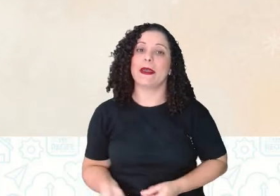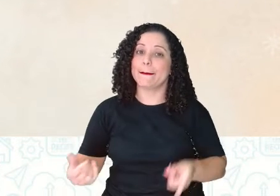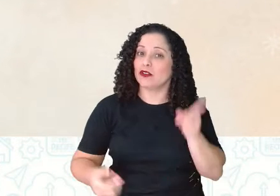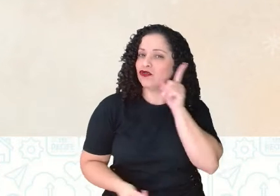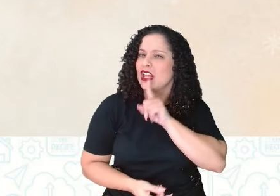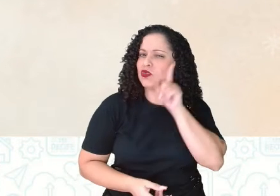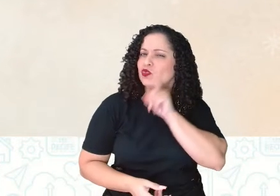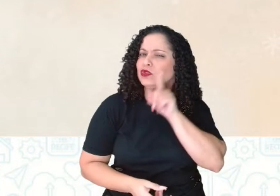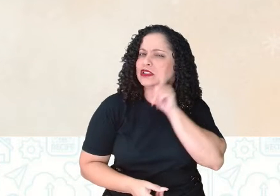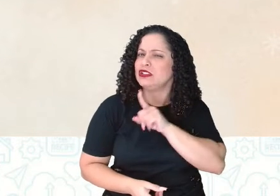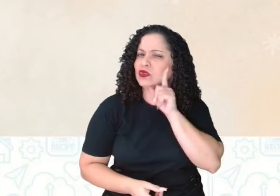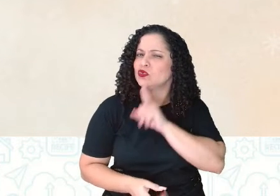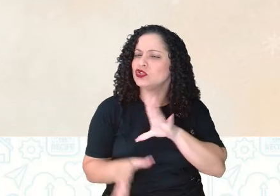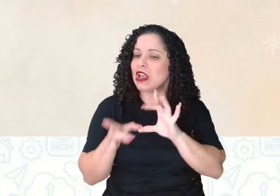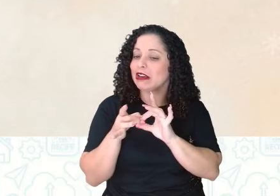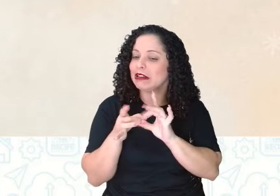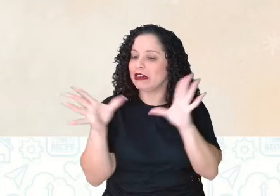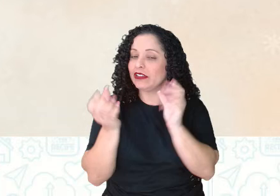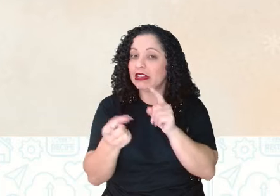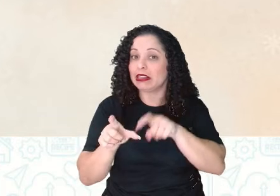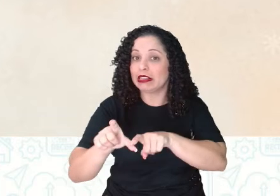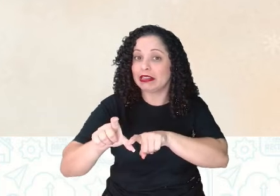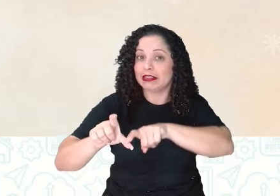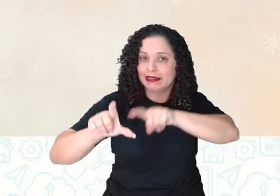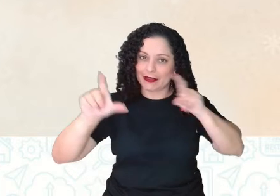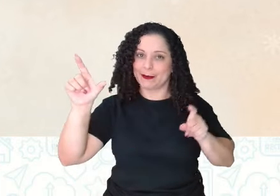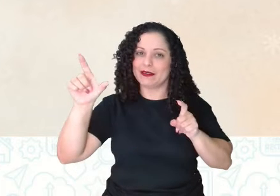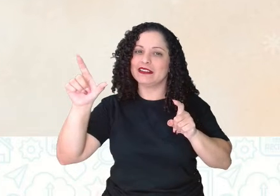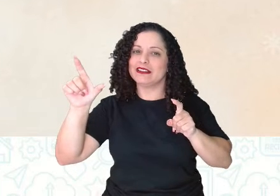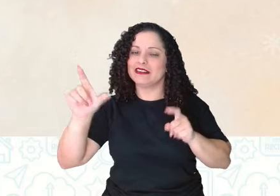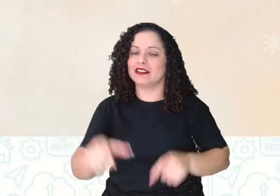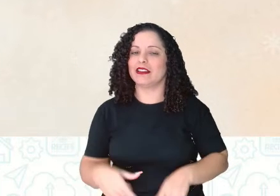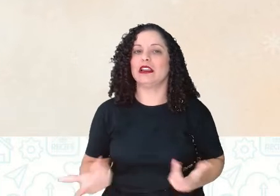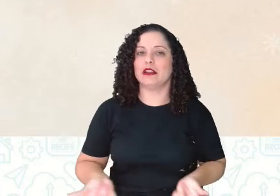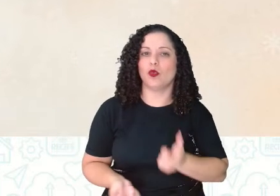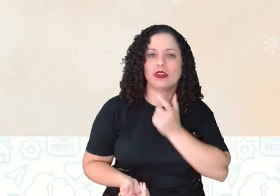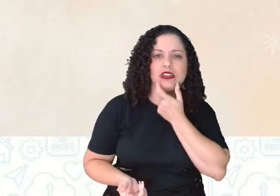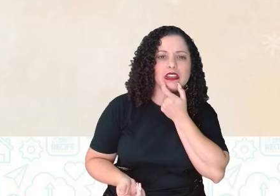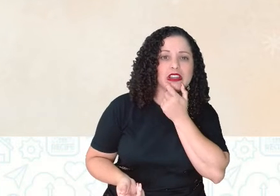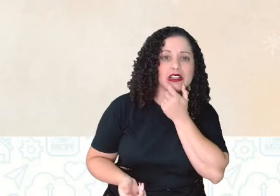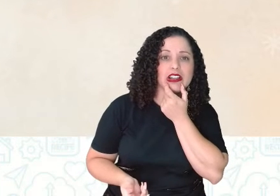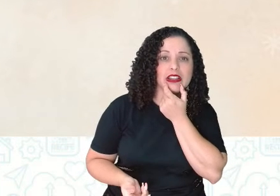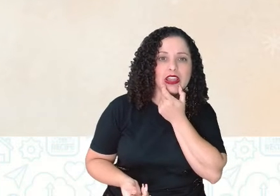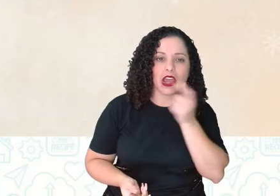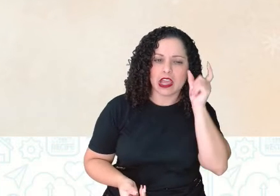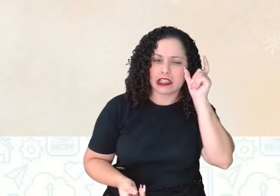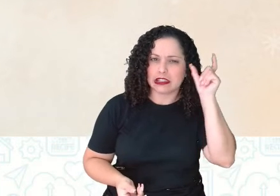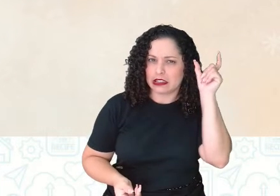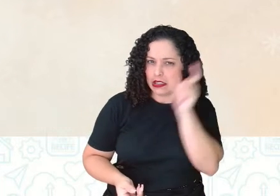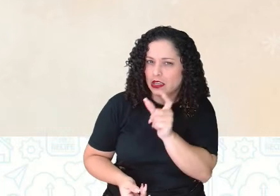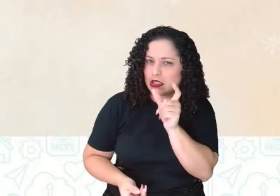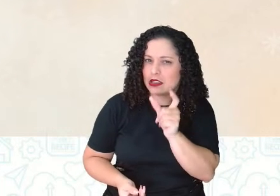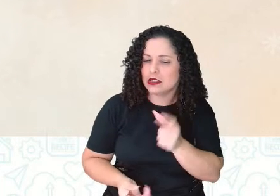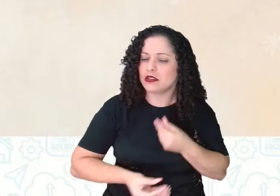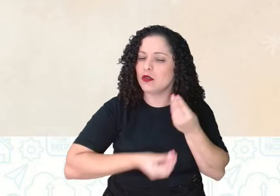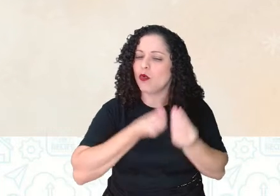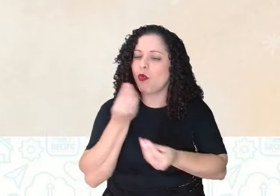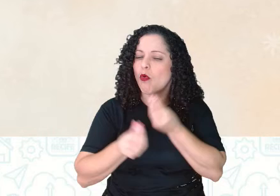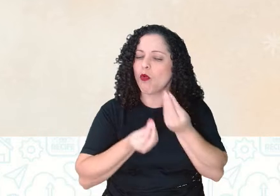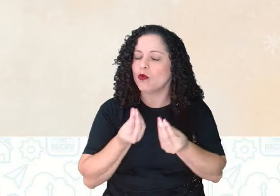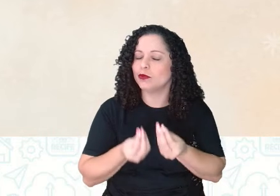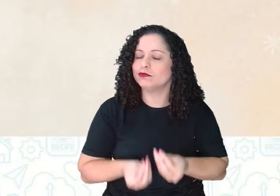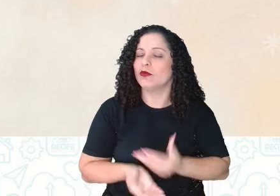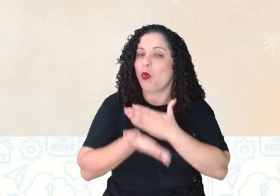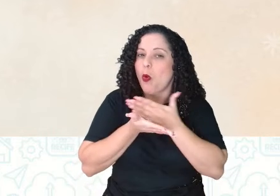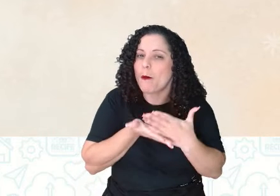Estados Unidos, né? Então, veja, os interesses da Inglaterra e os interesses dos colonos começaram a se mostrar